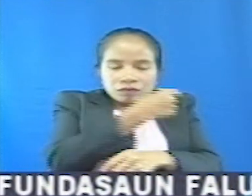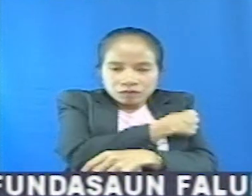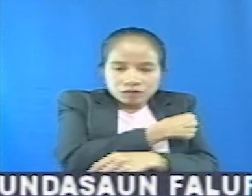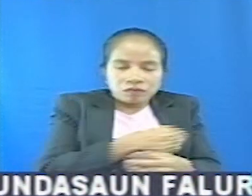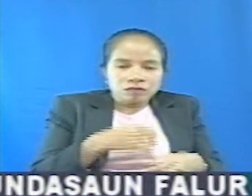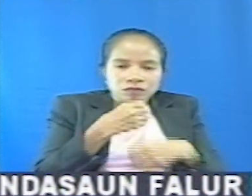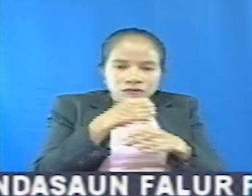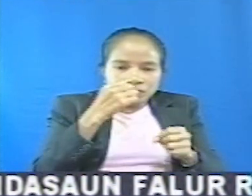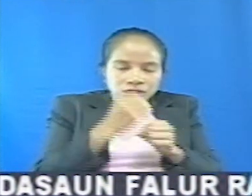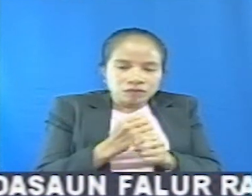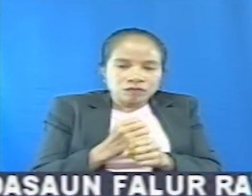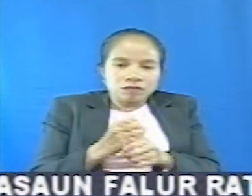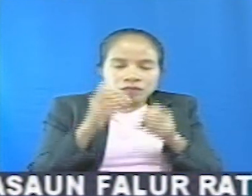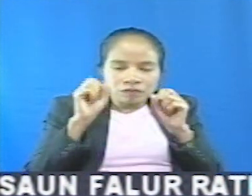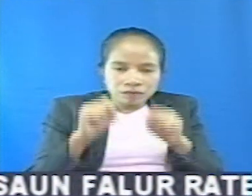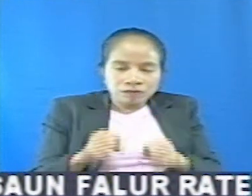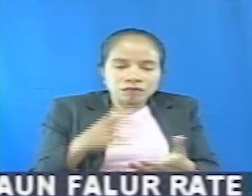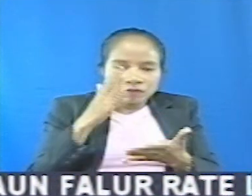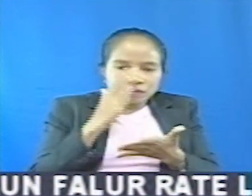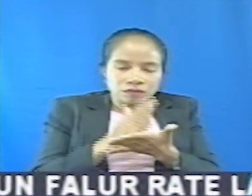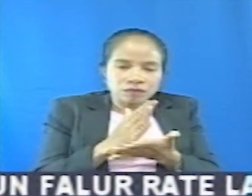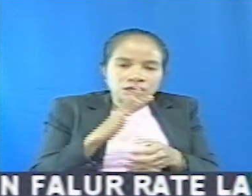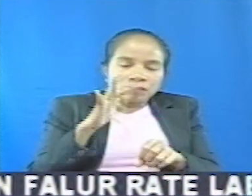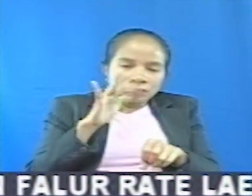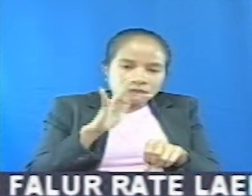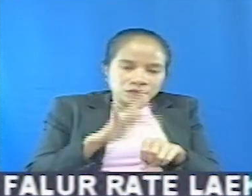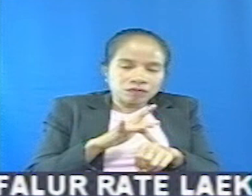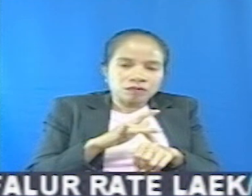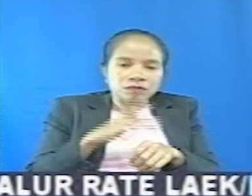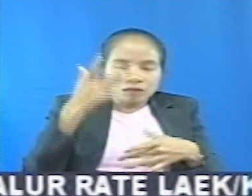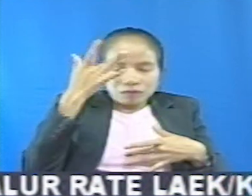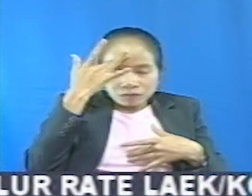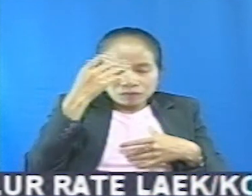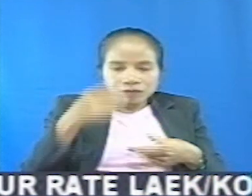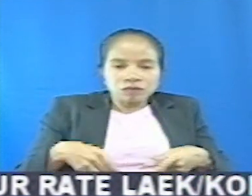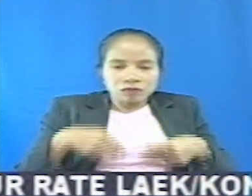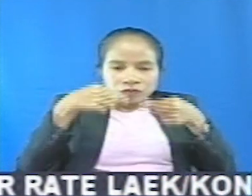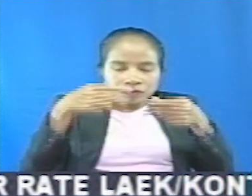mak sei halo, bele trava transmissão vírus ne, no foi espaço ba